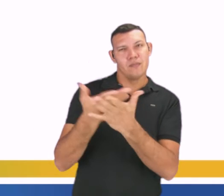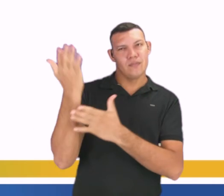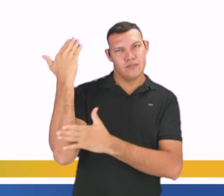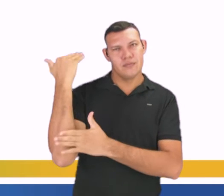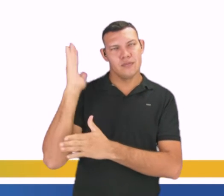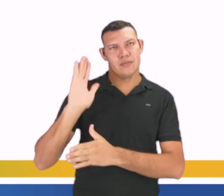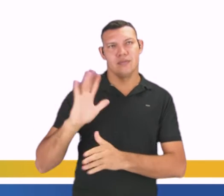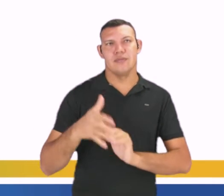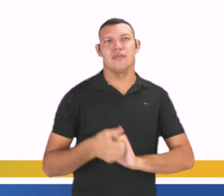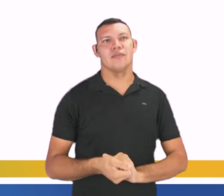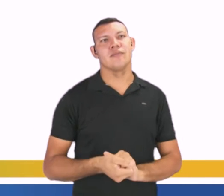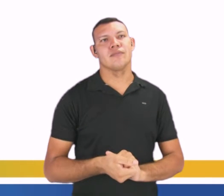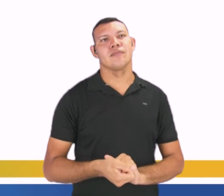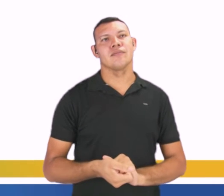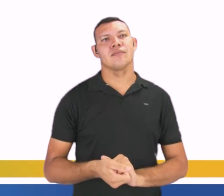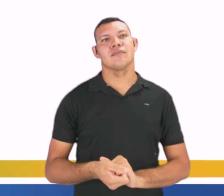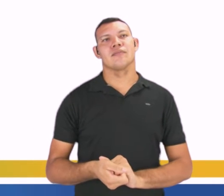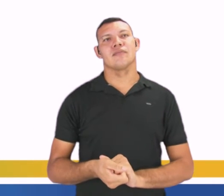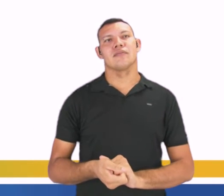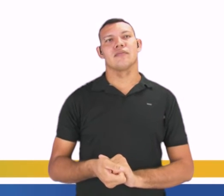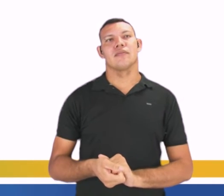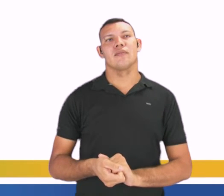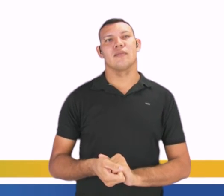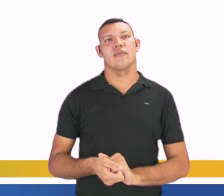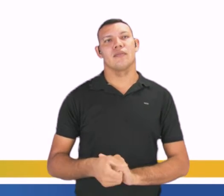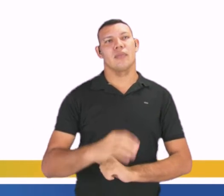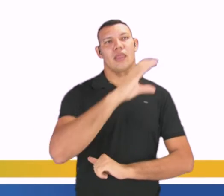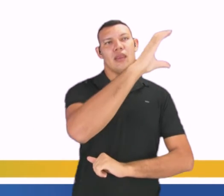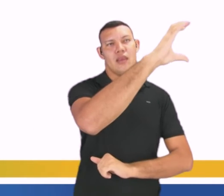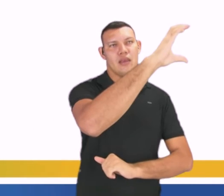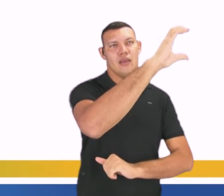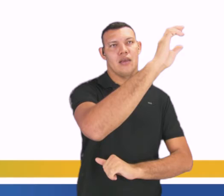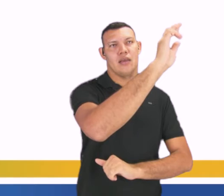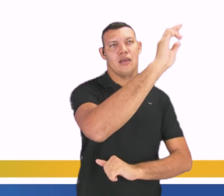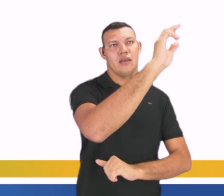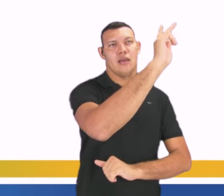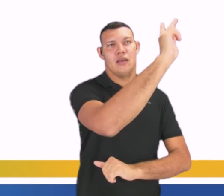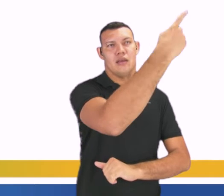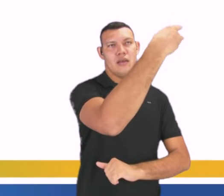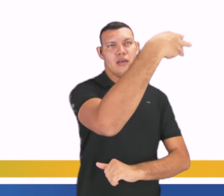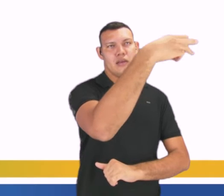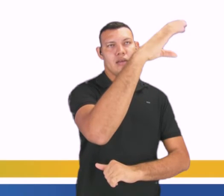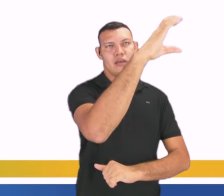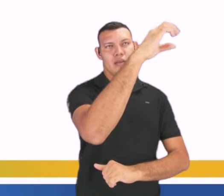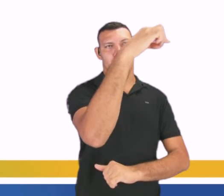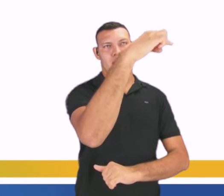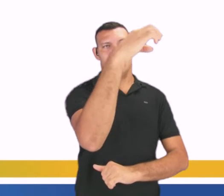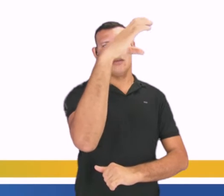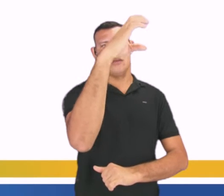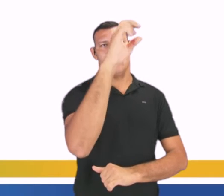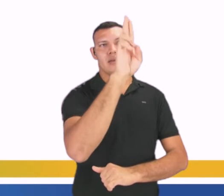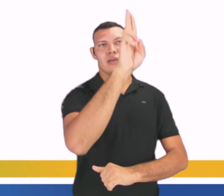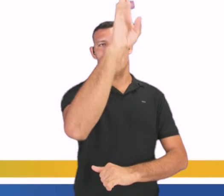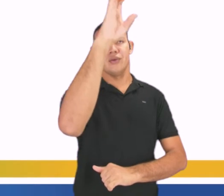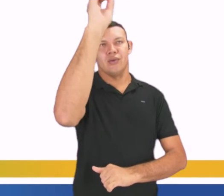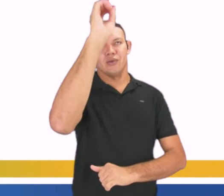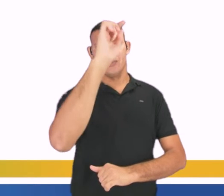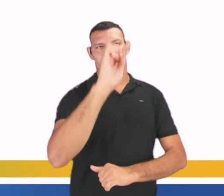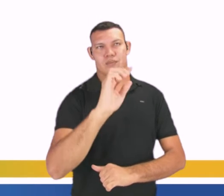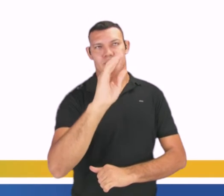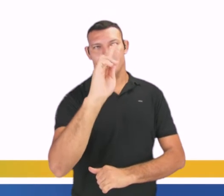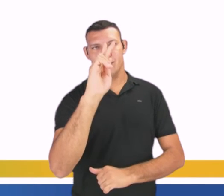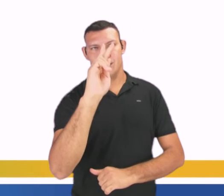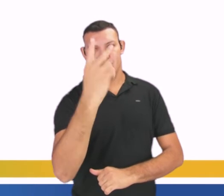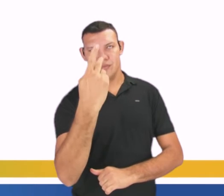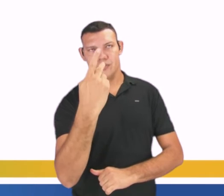Reações de eliminação ou desidratação, que a gente tem o nosso exemplo aqui, onde vai